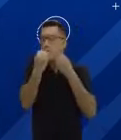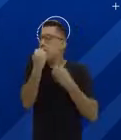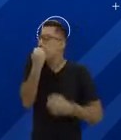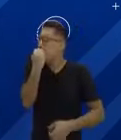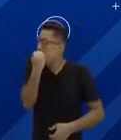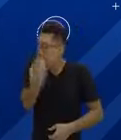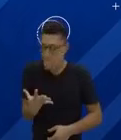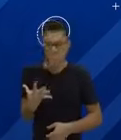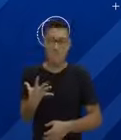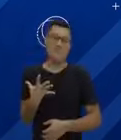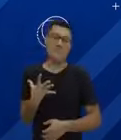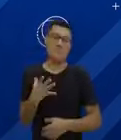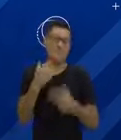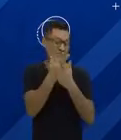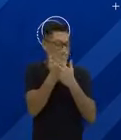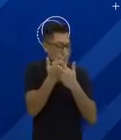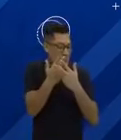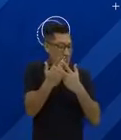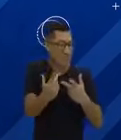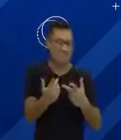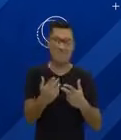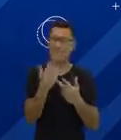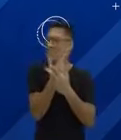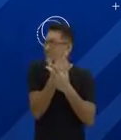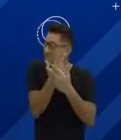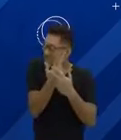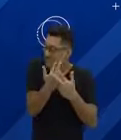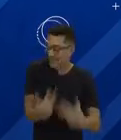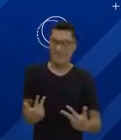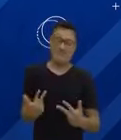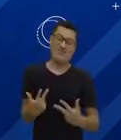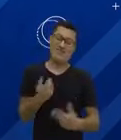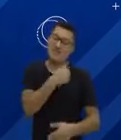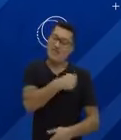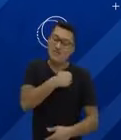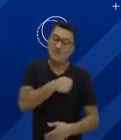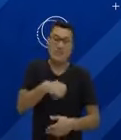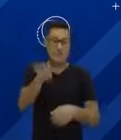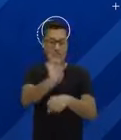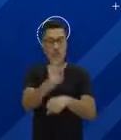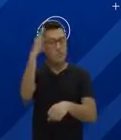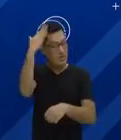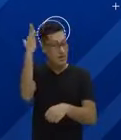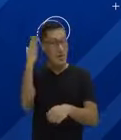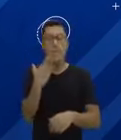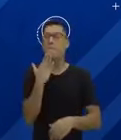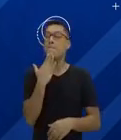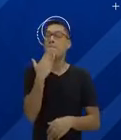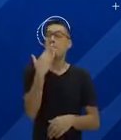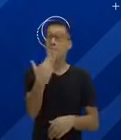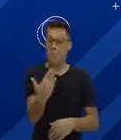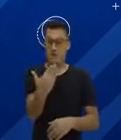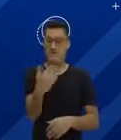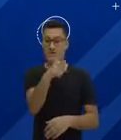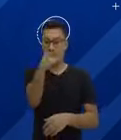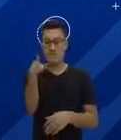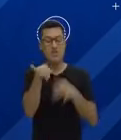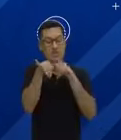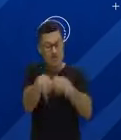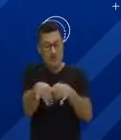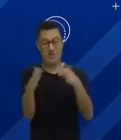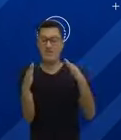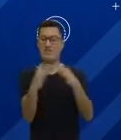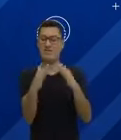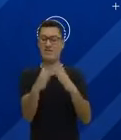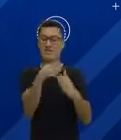a centenas, preste atenção, centenas de alunos no estado do Pará. E que hoje eu peço aos senhores, fique em casa, gente,